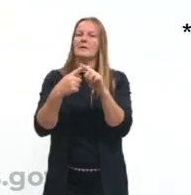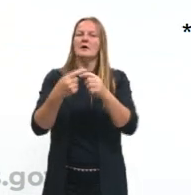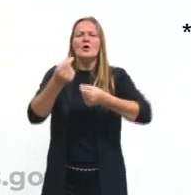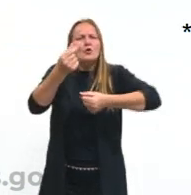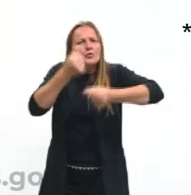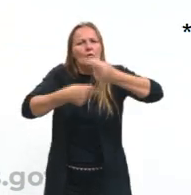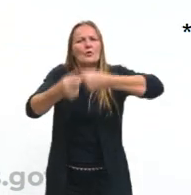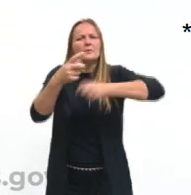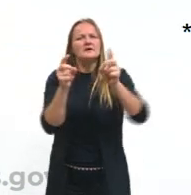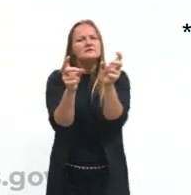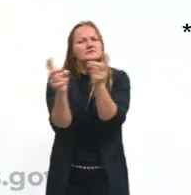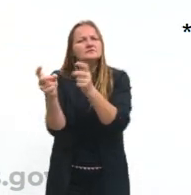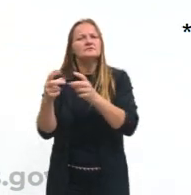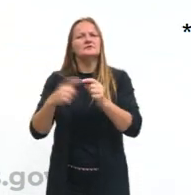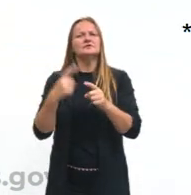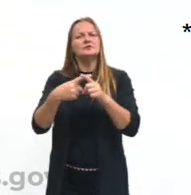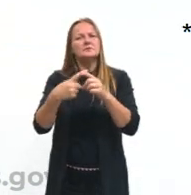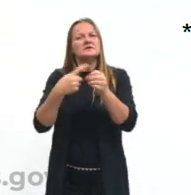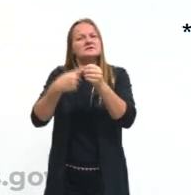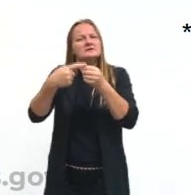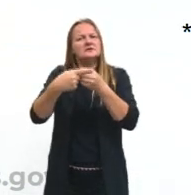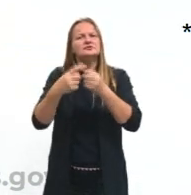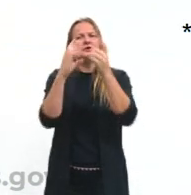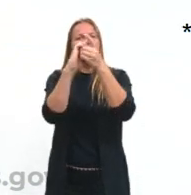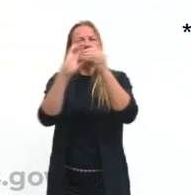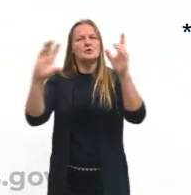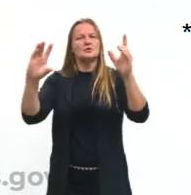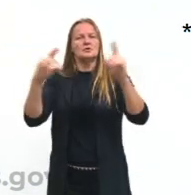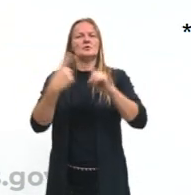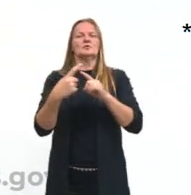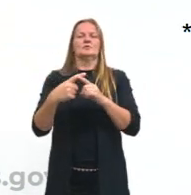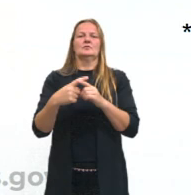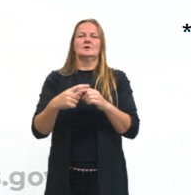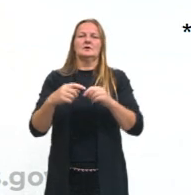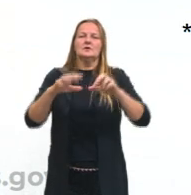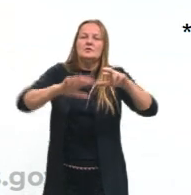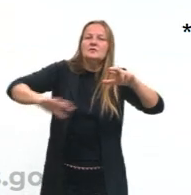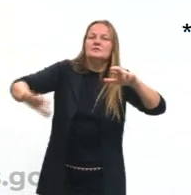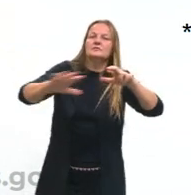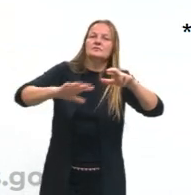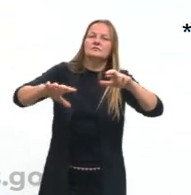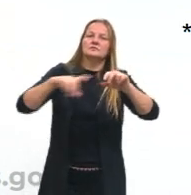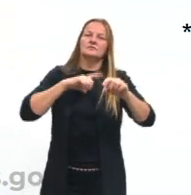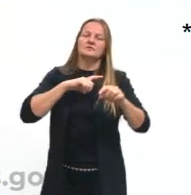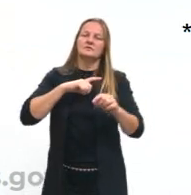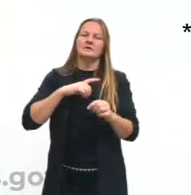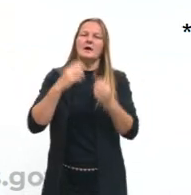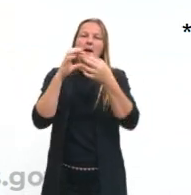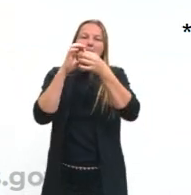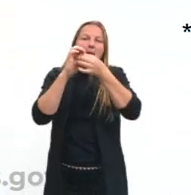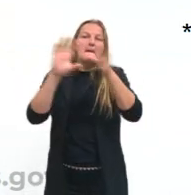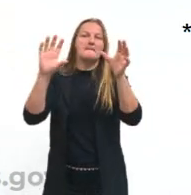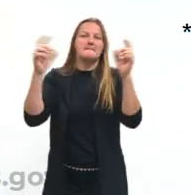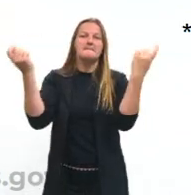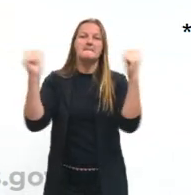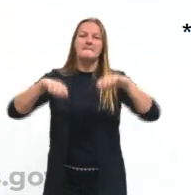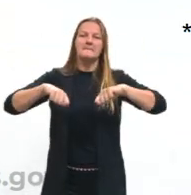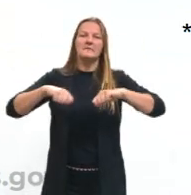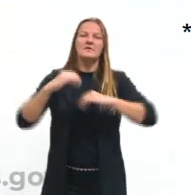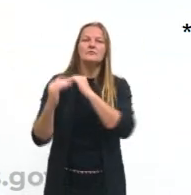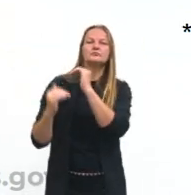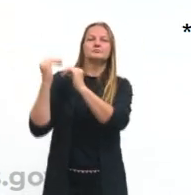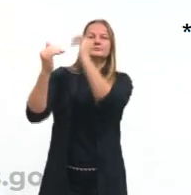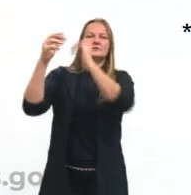da cidade e da Democracia é que a a um espaço né a essa possibilidade de se